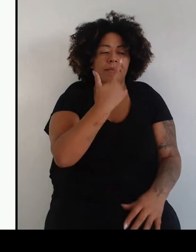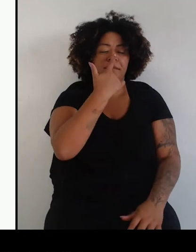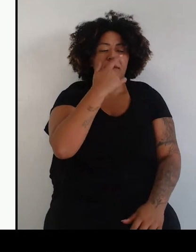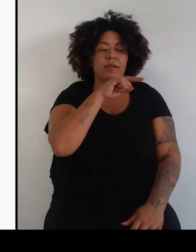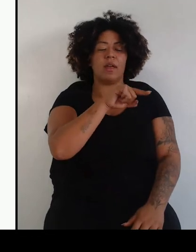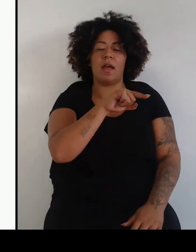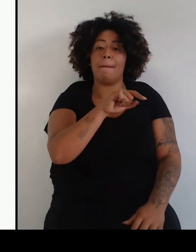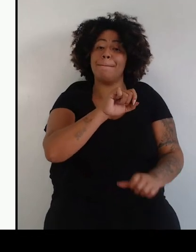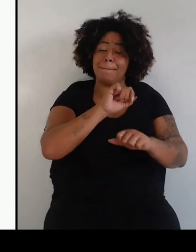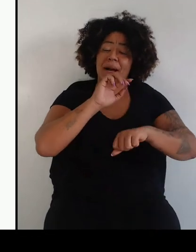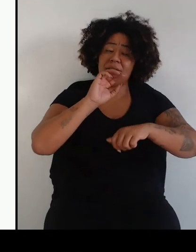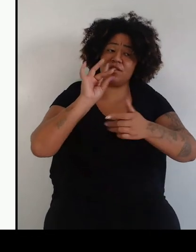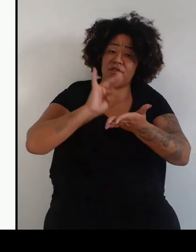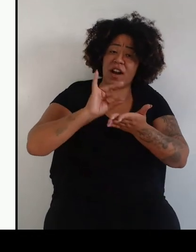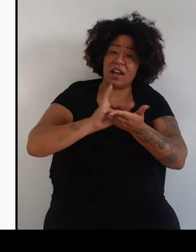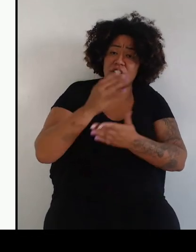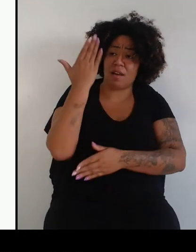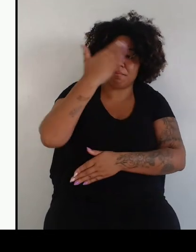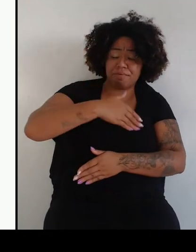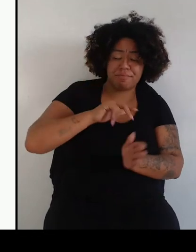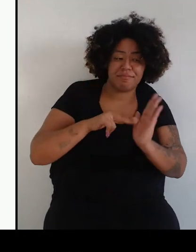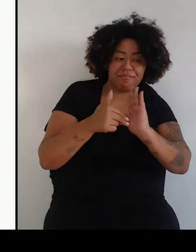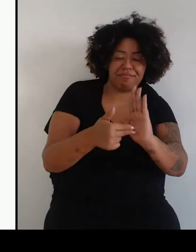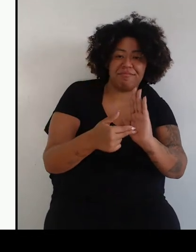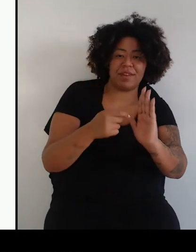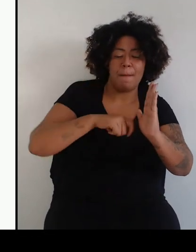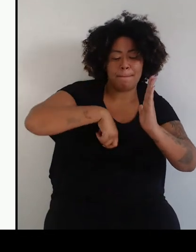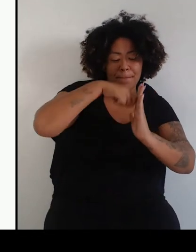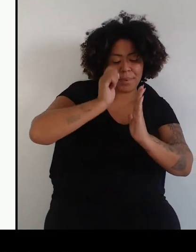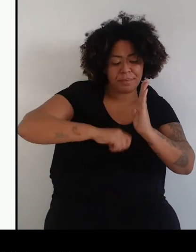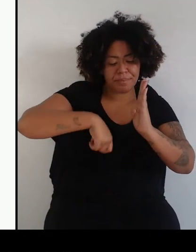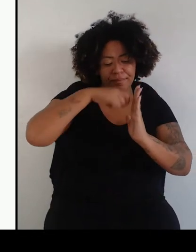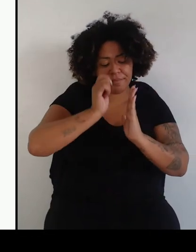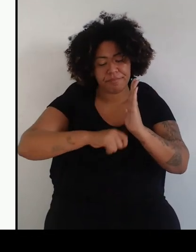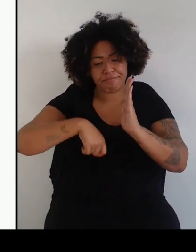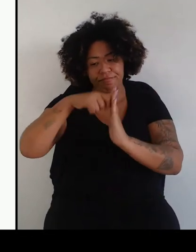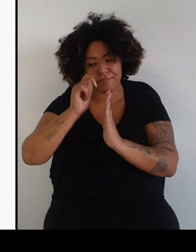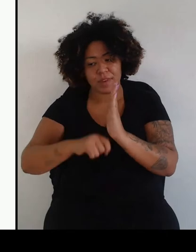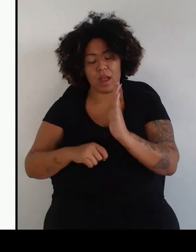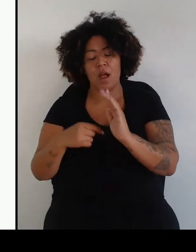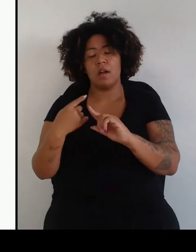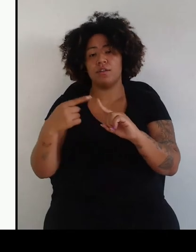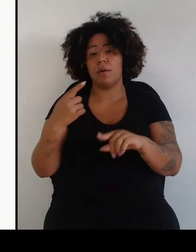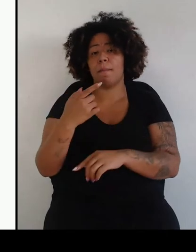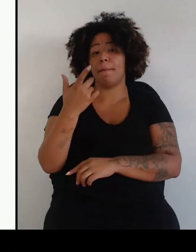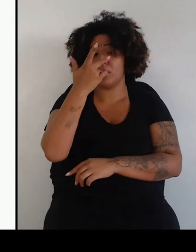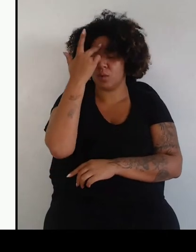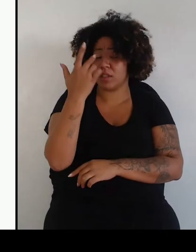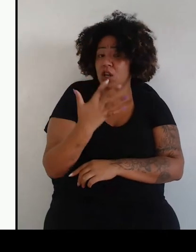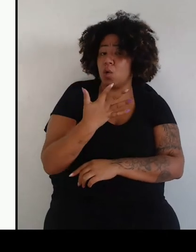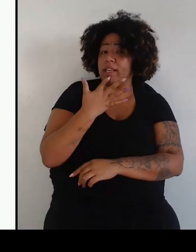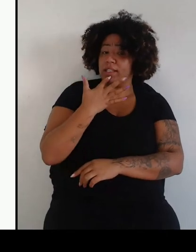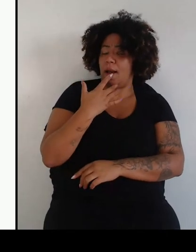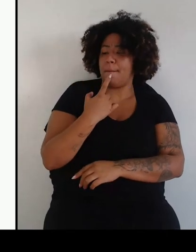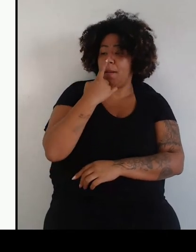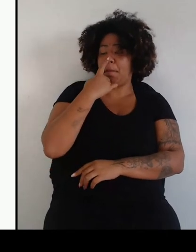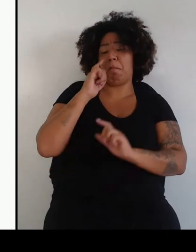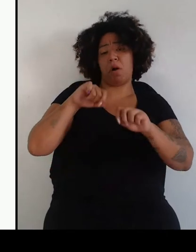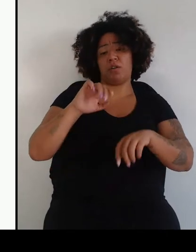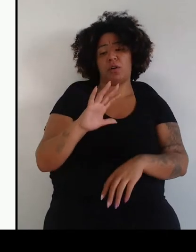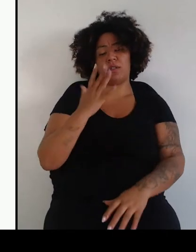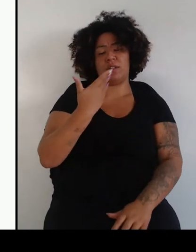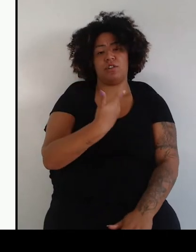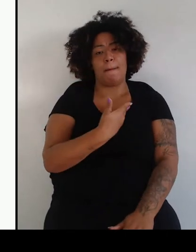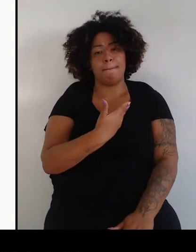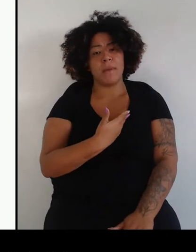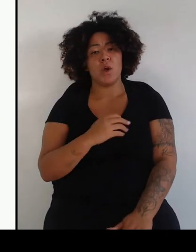tentar exclusivamente retratos de pessoas que ele conhecia intimamente quer seja amigos ou amantes